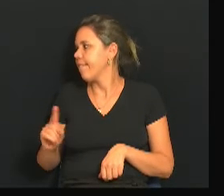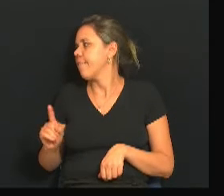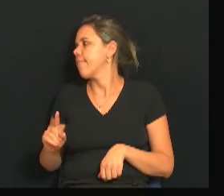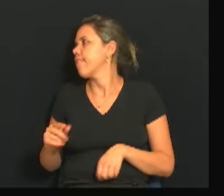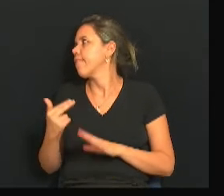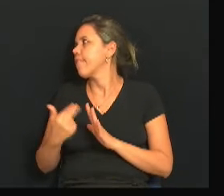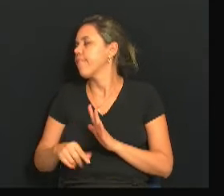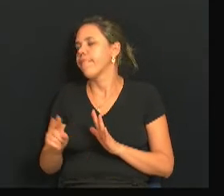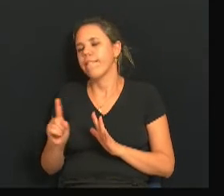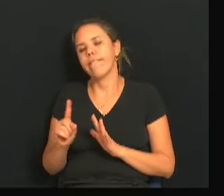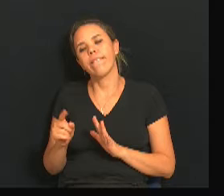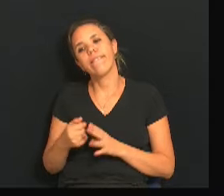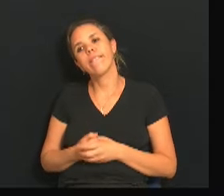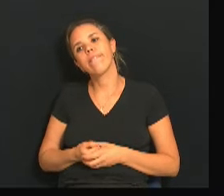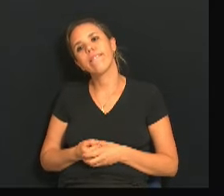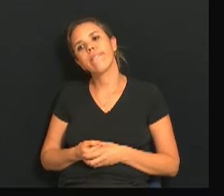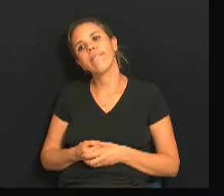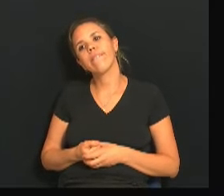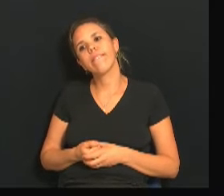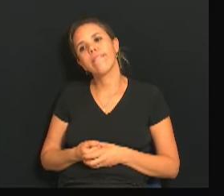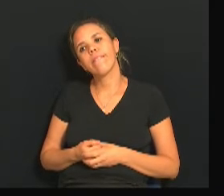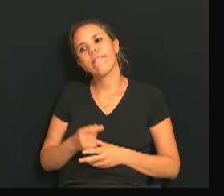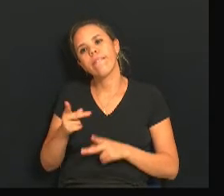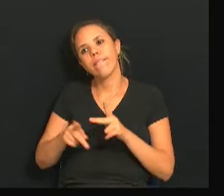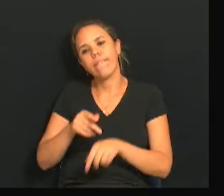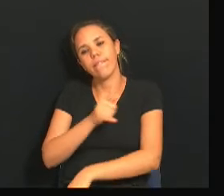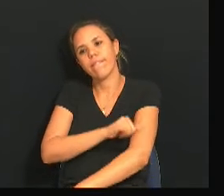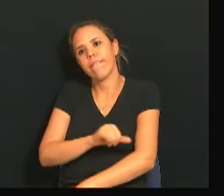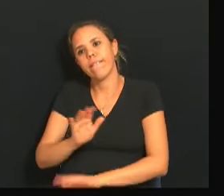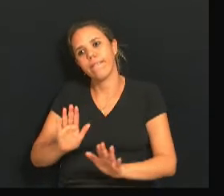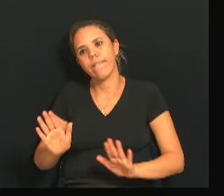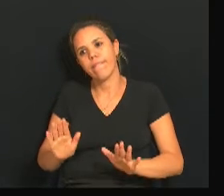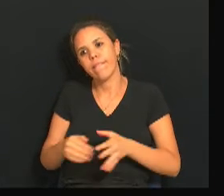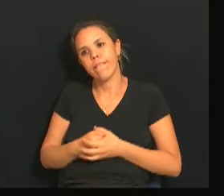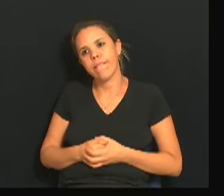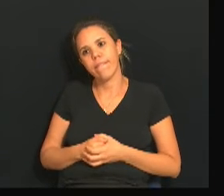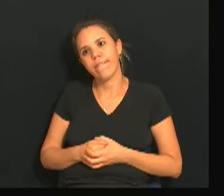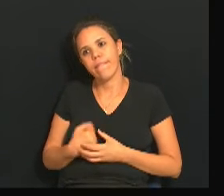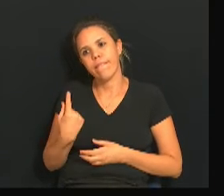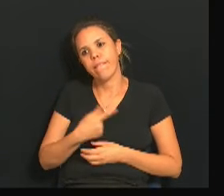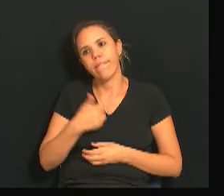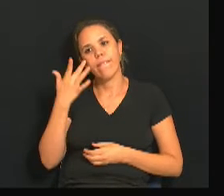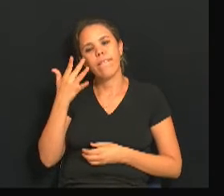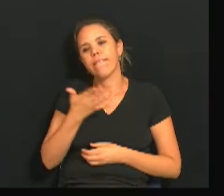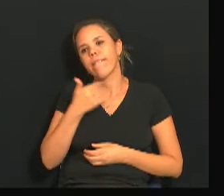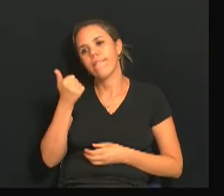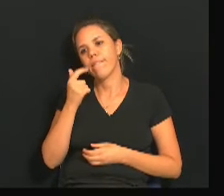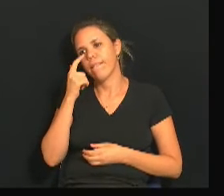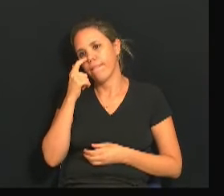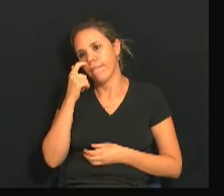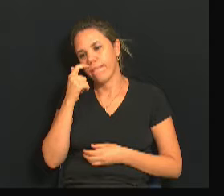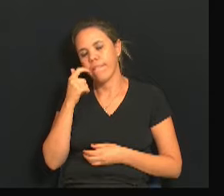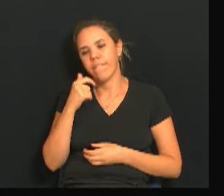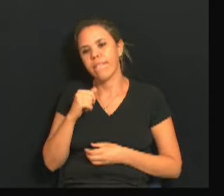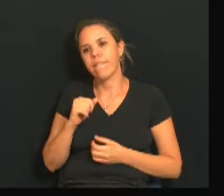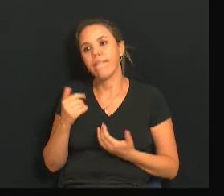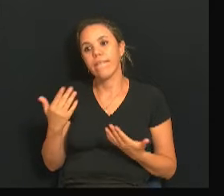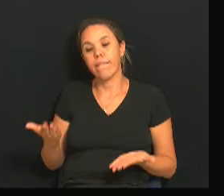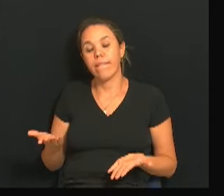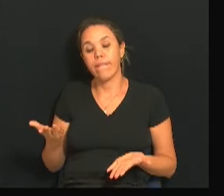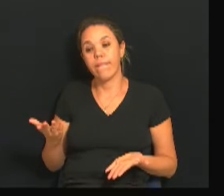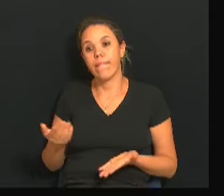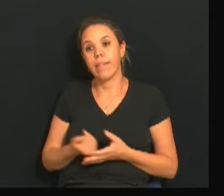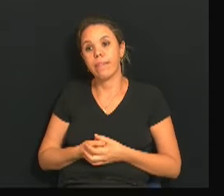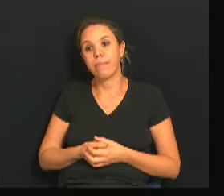Como dizem os cariocas, né? Dar esse mole para a Kojak nesse momento. Então, a gente achou melhor esse recuo. Mas, enfim,